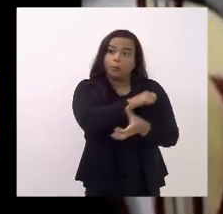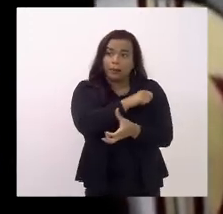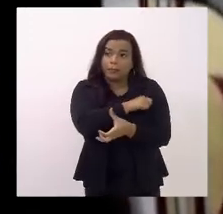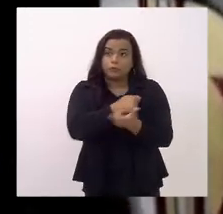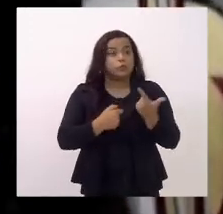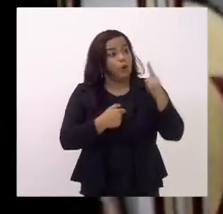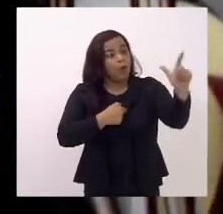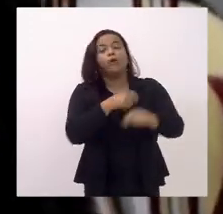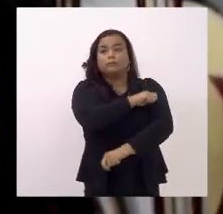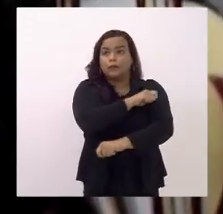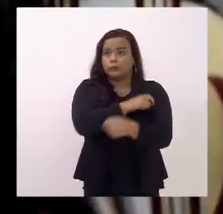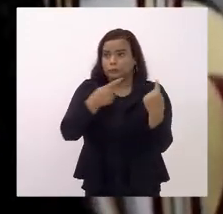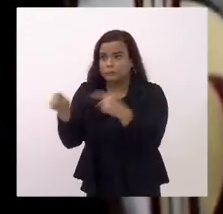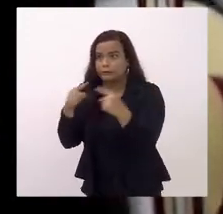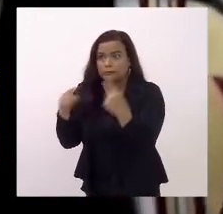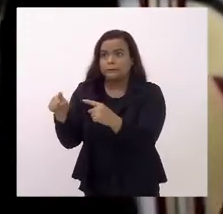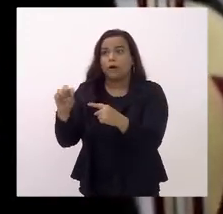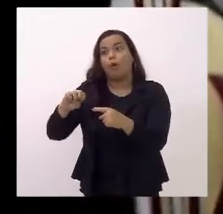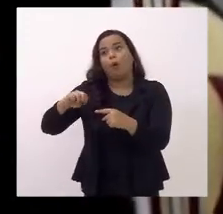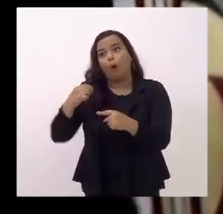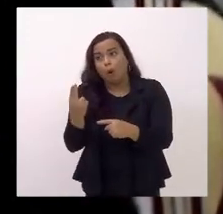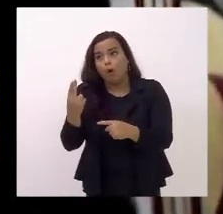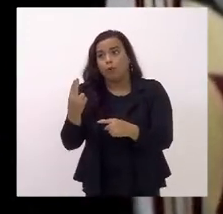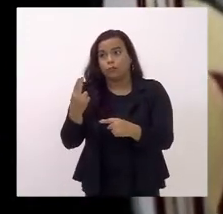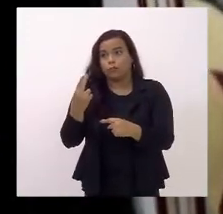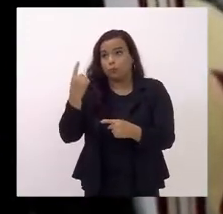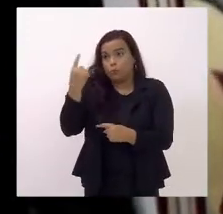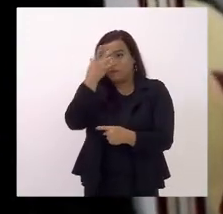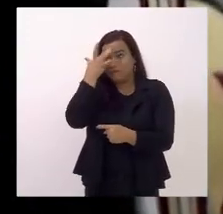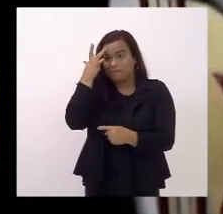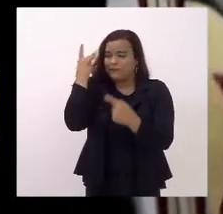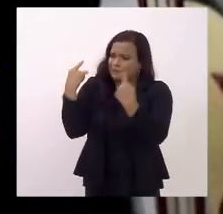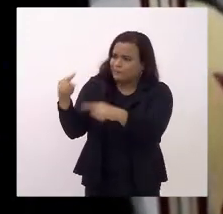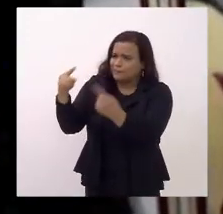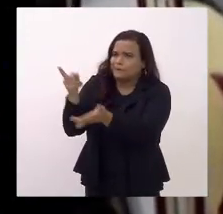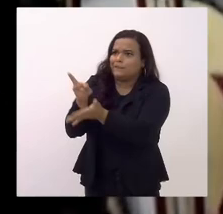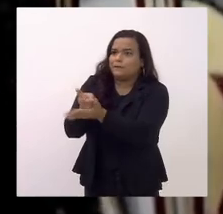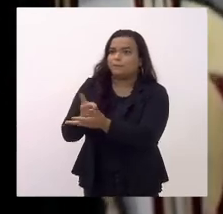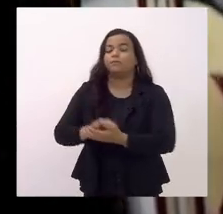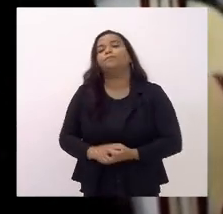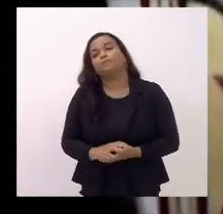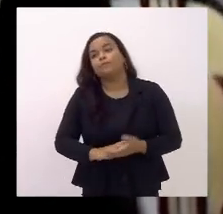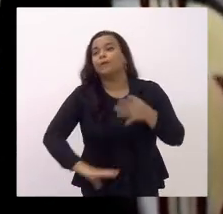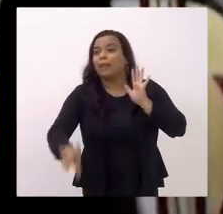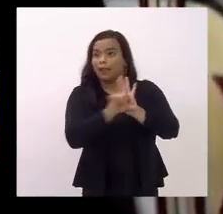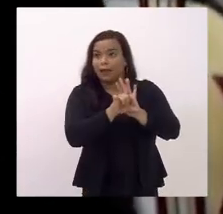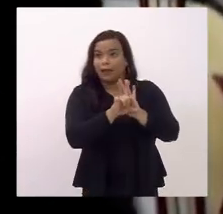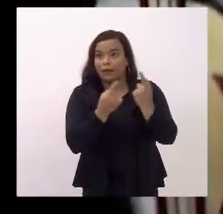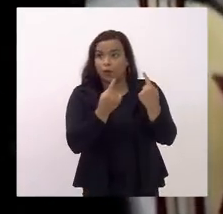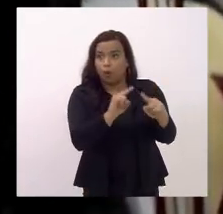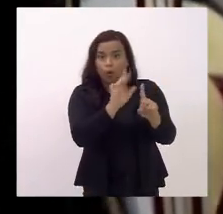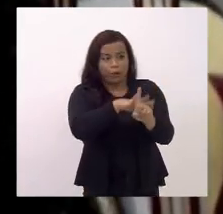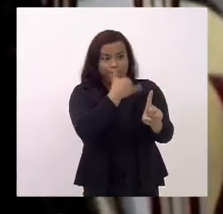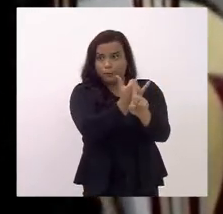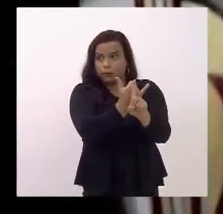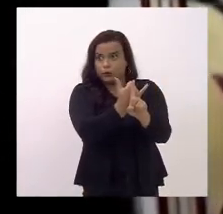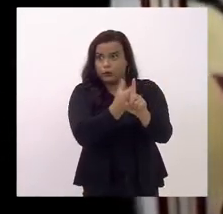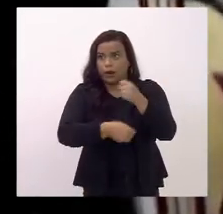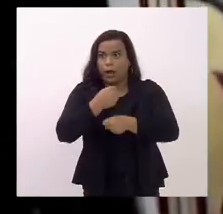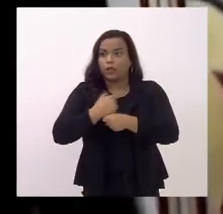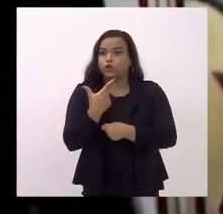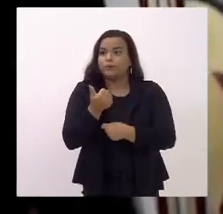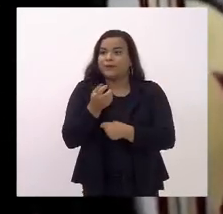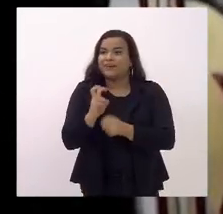outros estudantes ou estudante isolado. A Lei de Combate ao Bullying, que é de 2015, também destaca que a